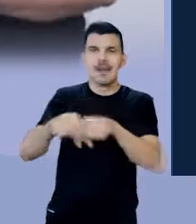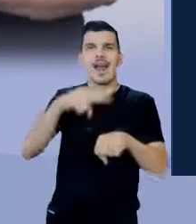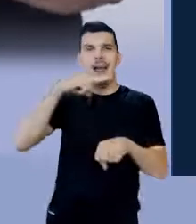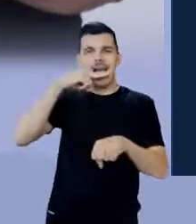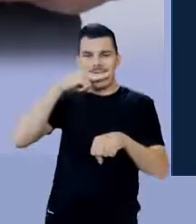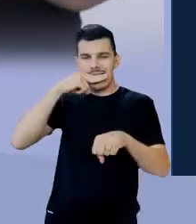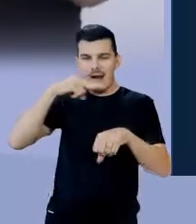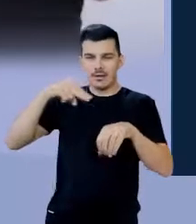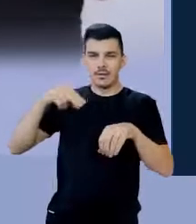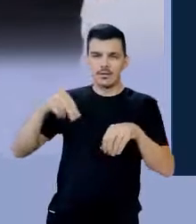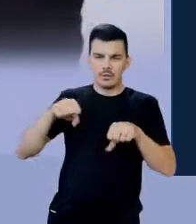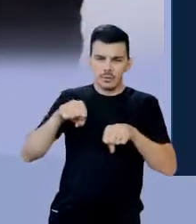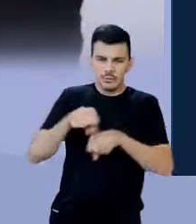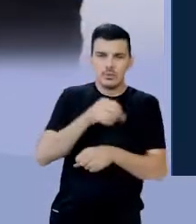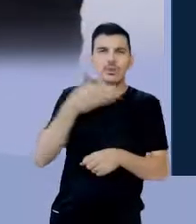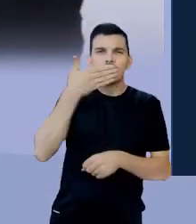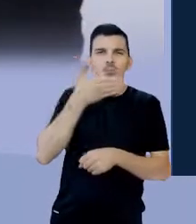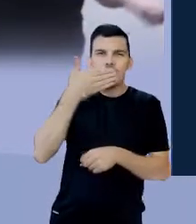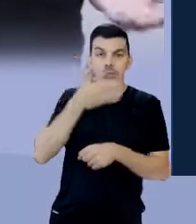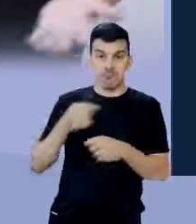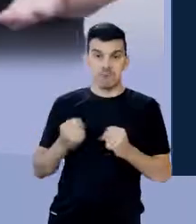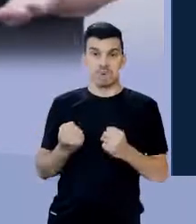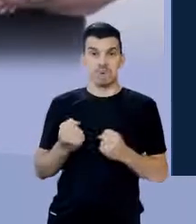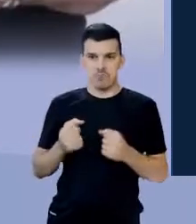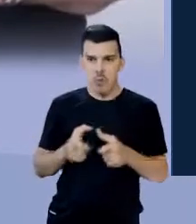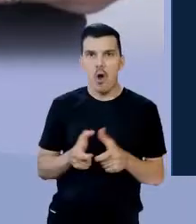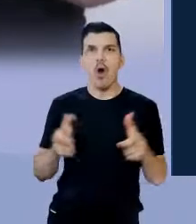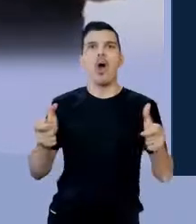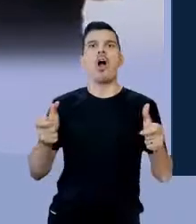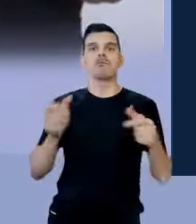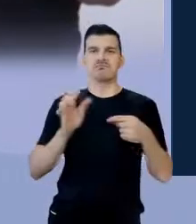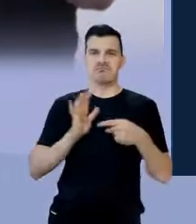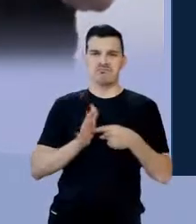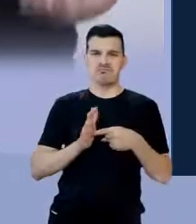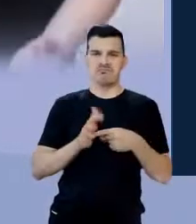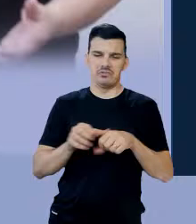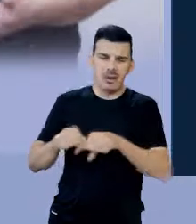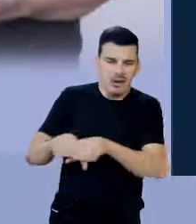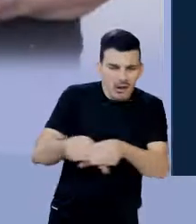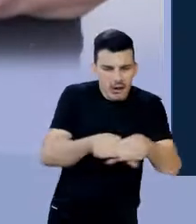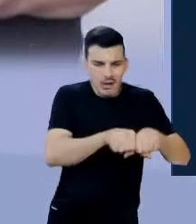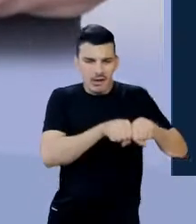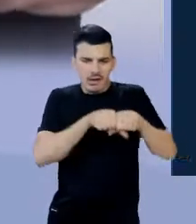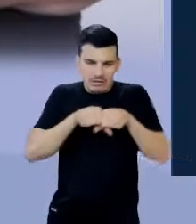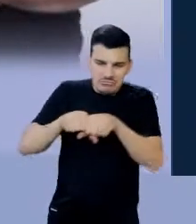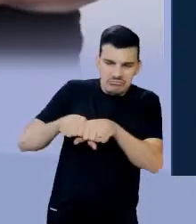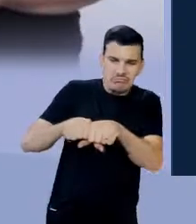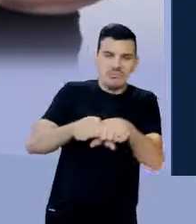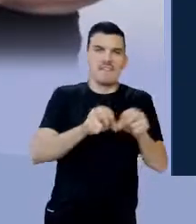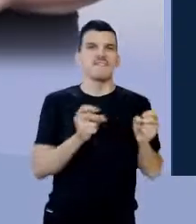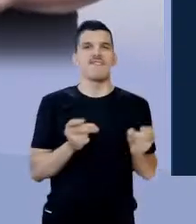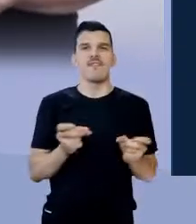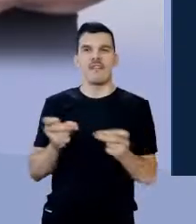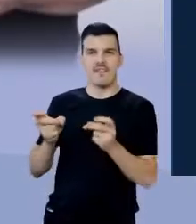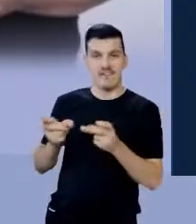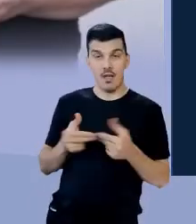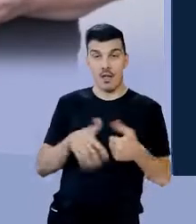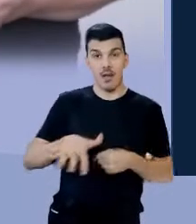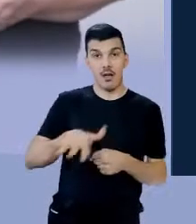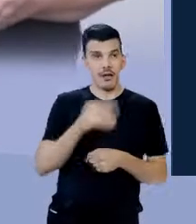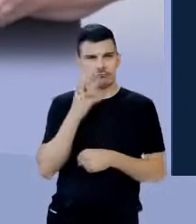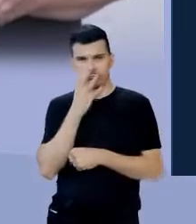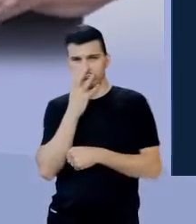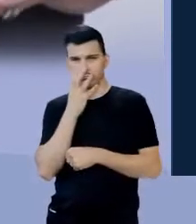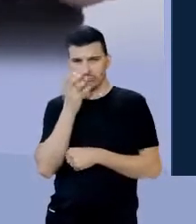os engenhos de açúcar estavam em alto vigor, estavam produzindo muito nas regiões em que